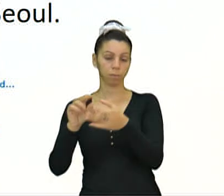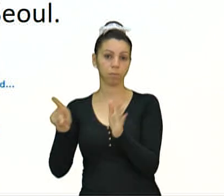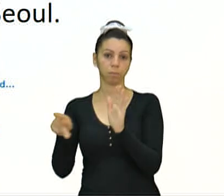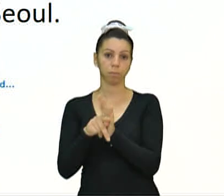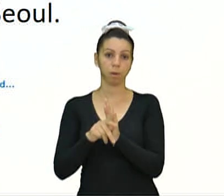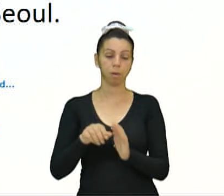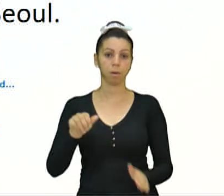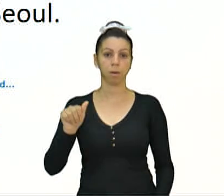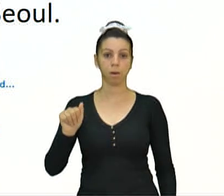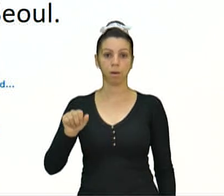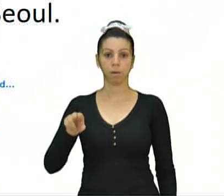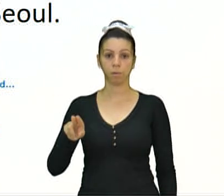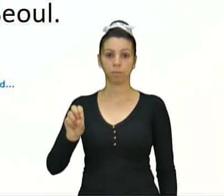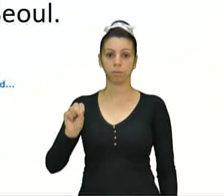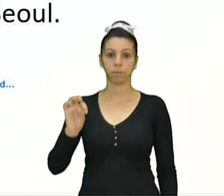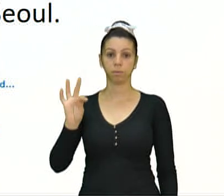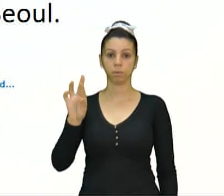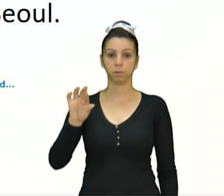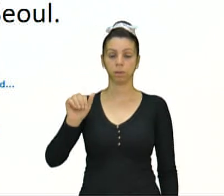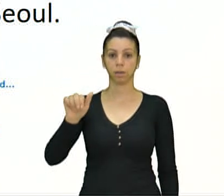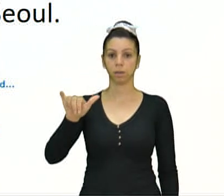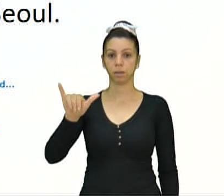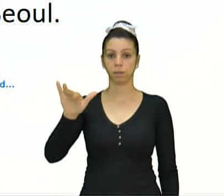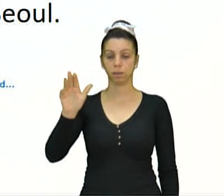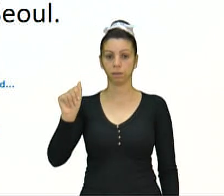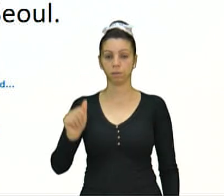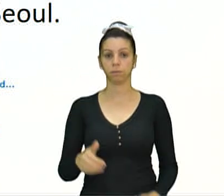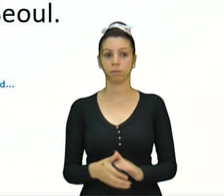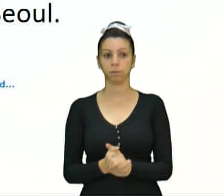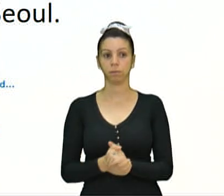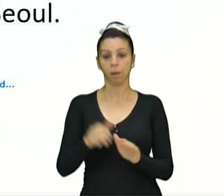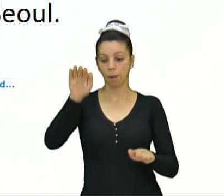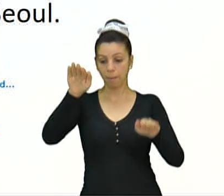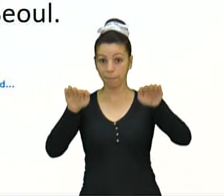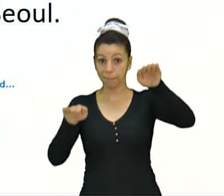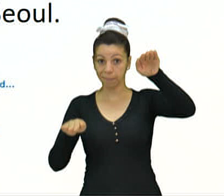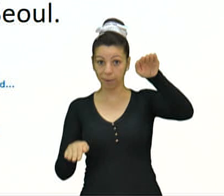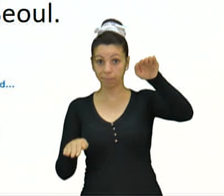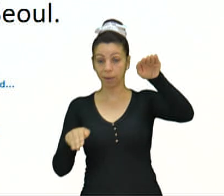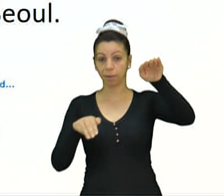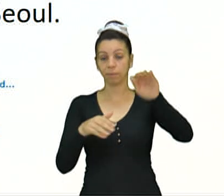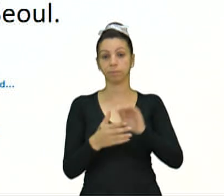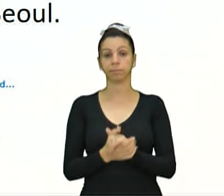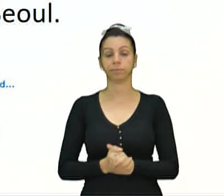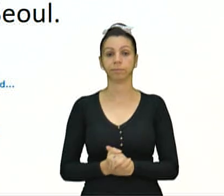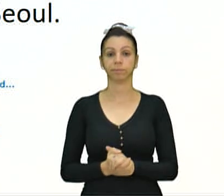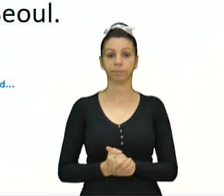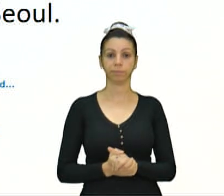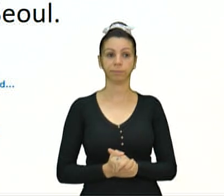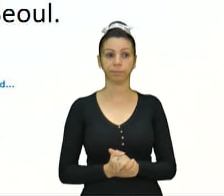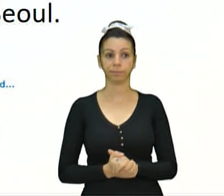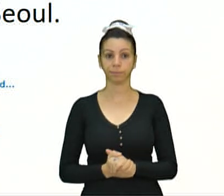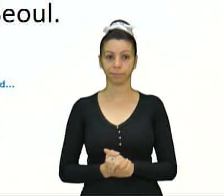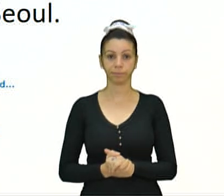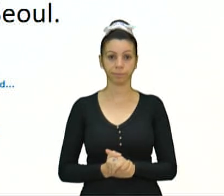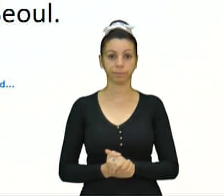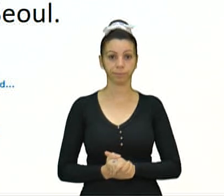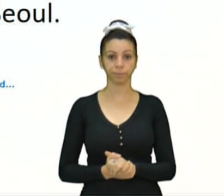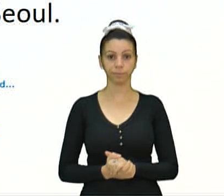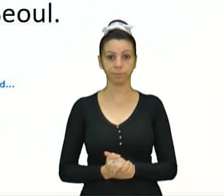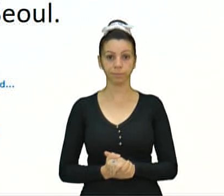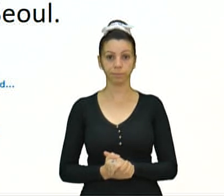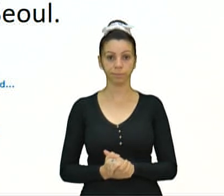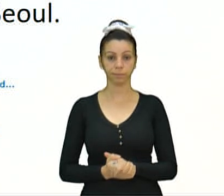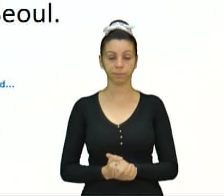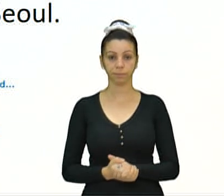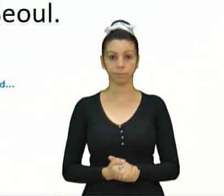E a Millie, ela é mais baixa do que o Sid, ok? And the letter C, the broadcast in London was